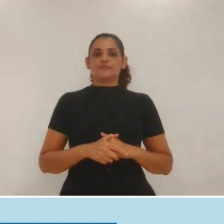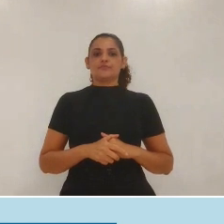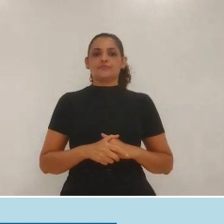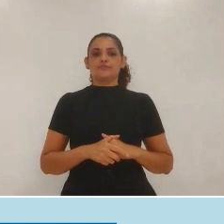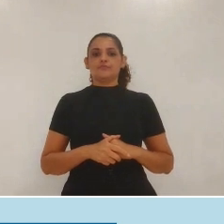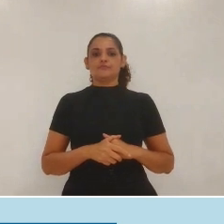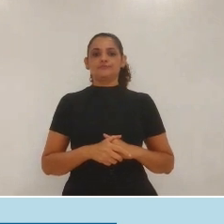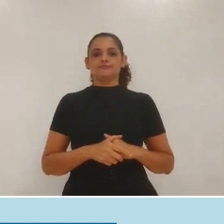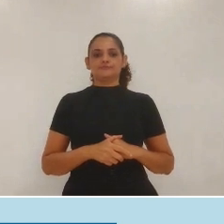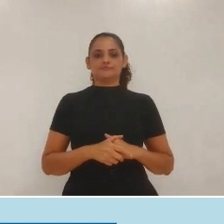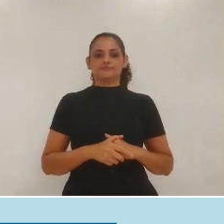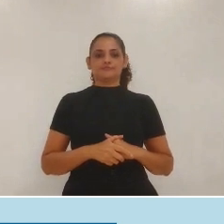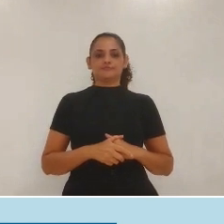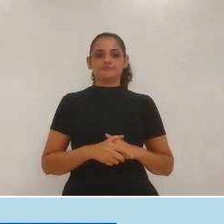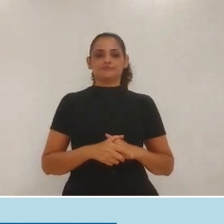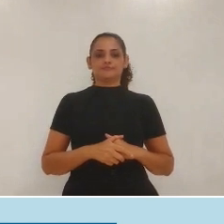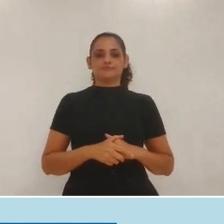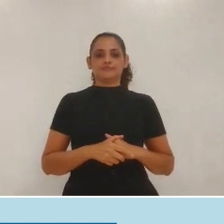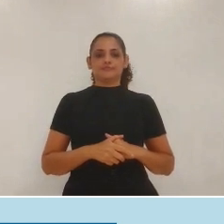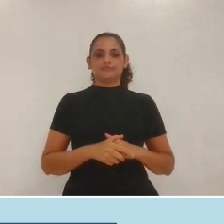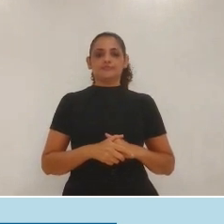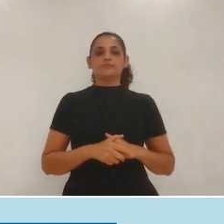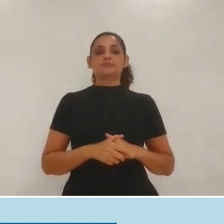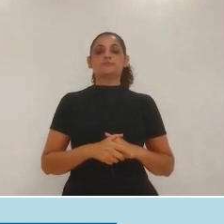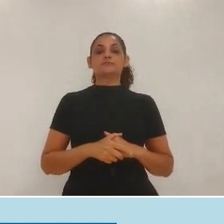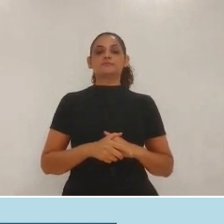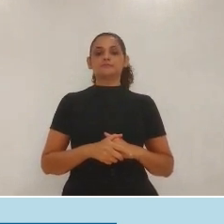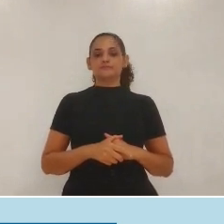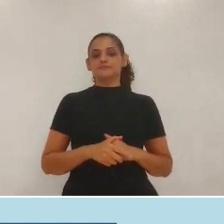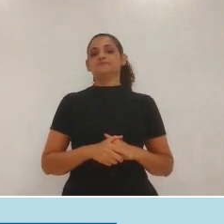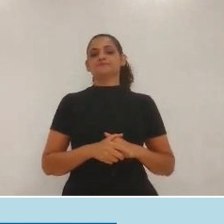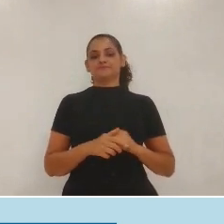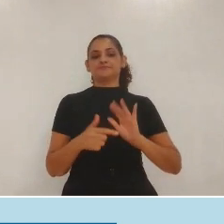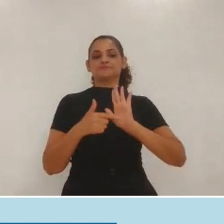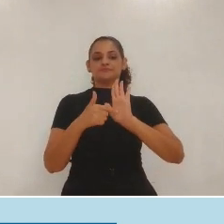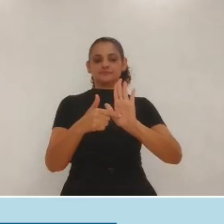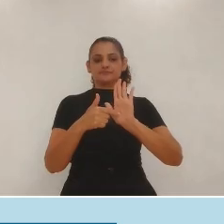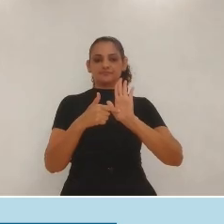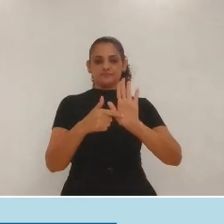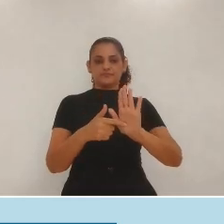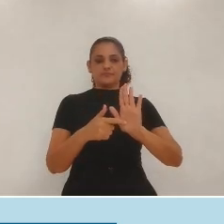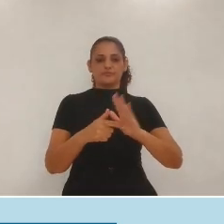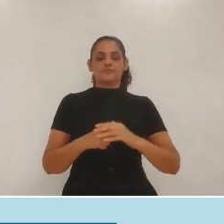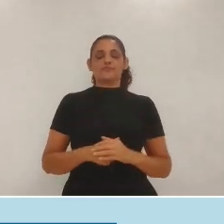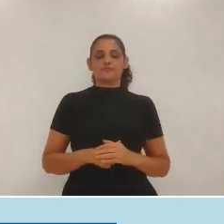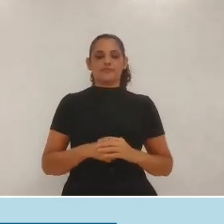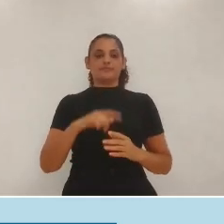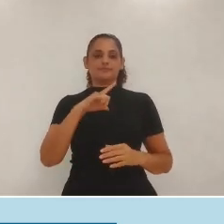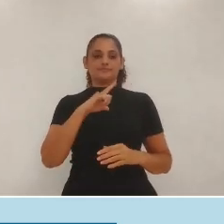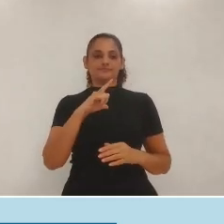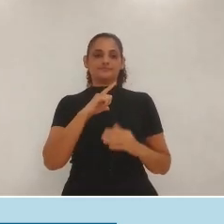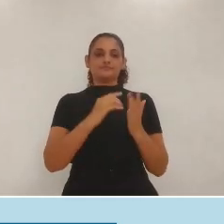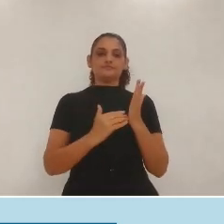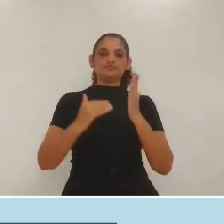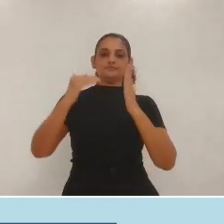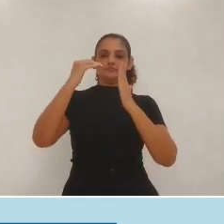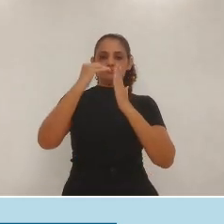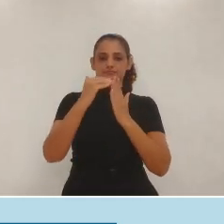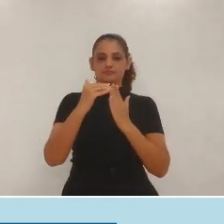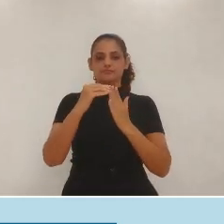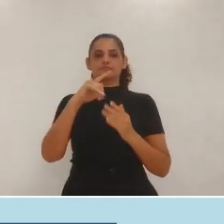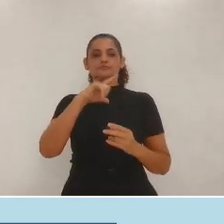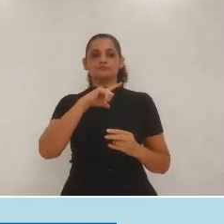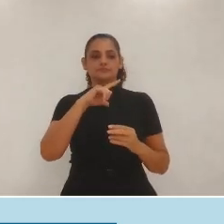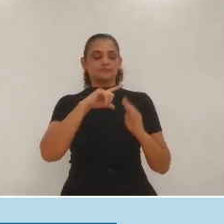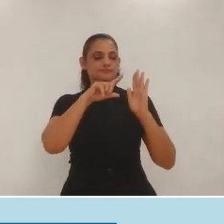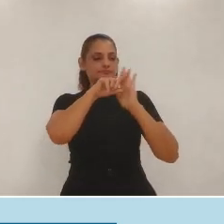A síndrome de Ehlers-Danlos, ela vai apresentar, existe mais subtipos que ainda estão em análise,